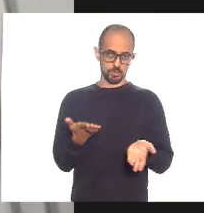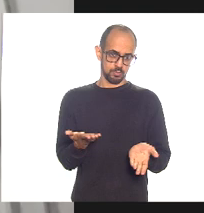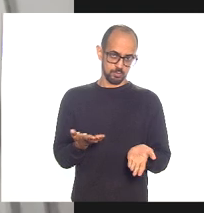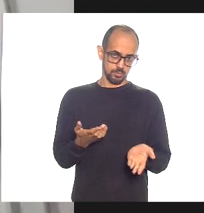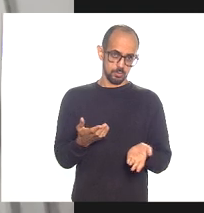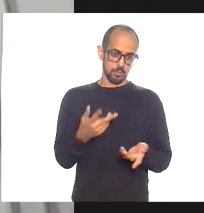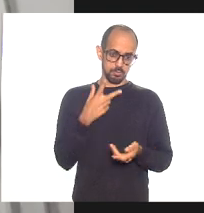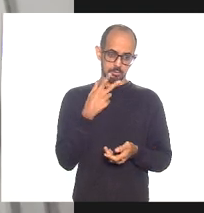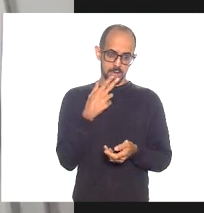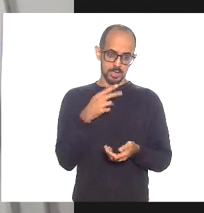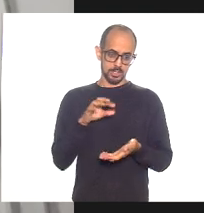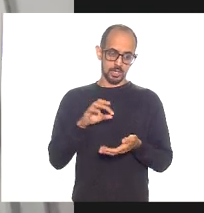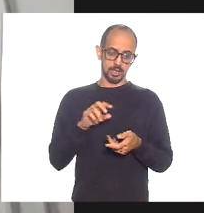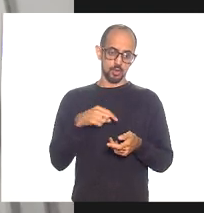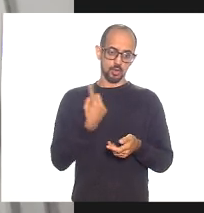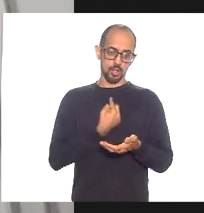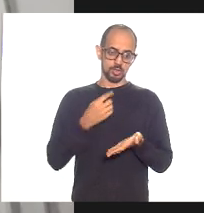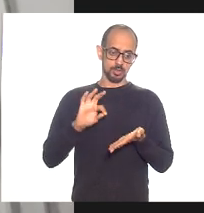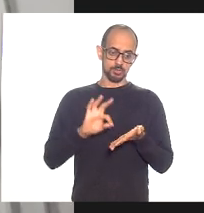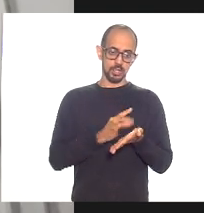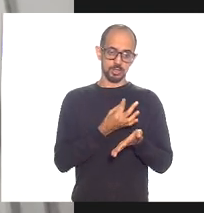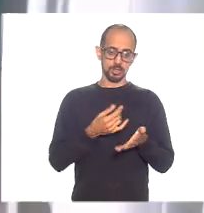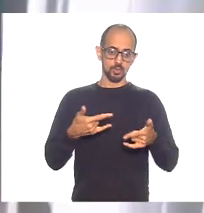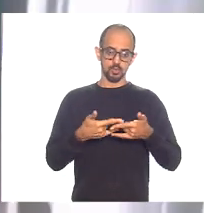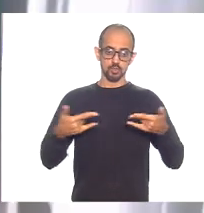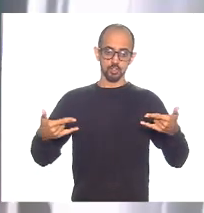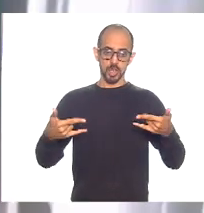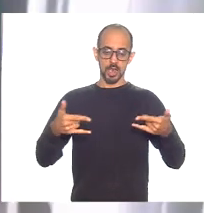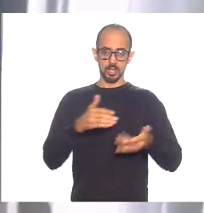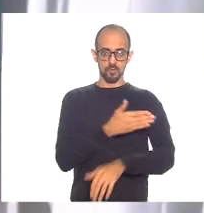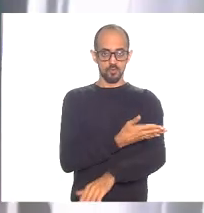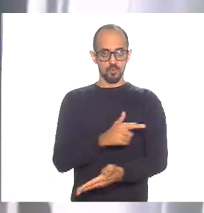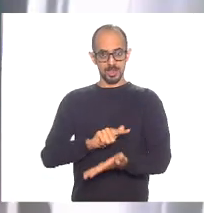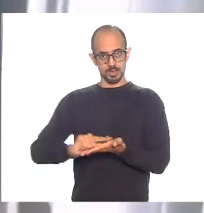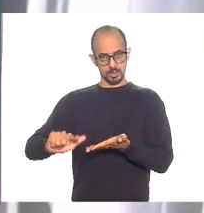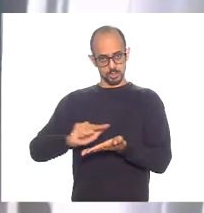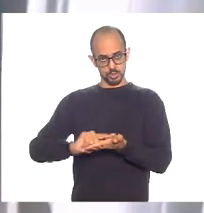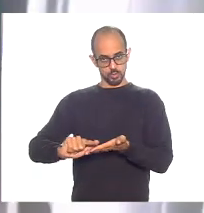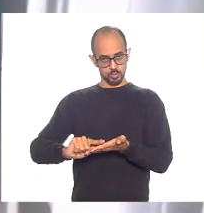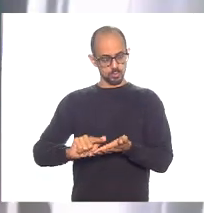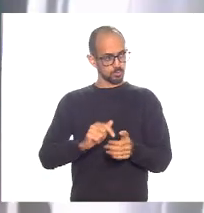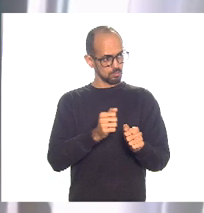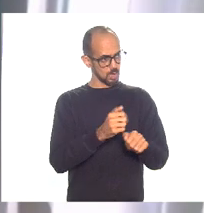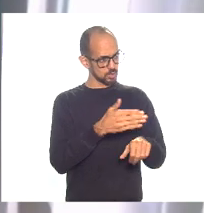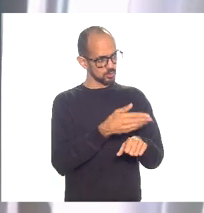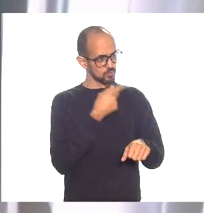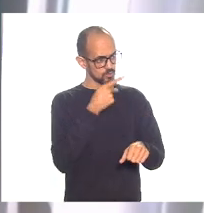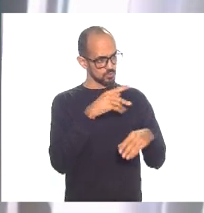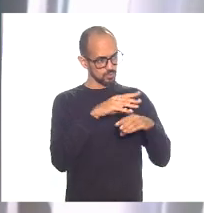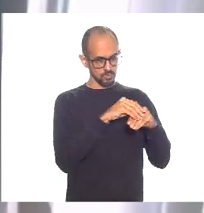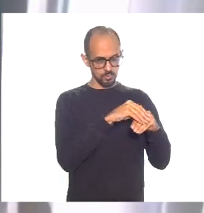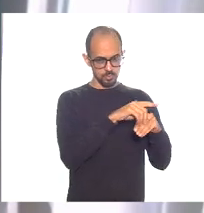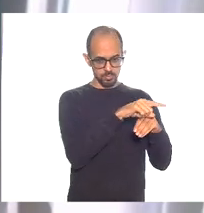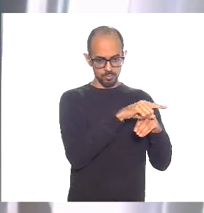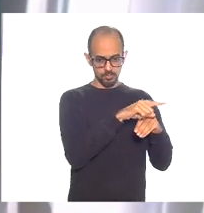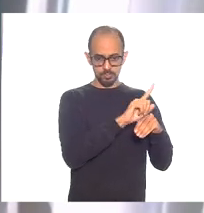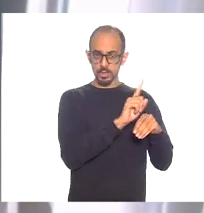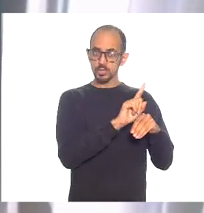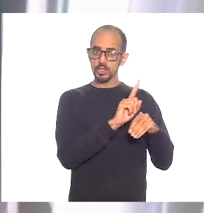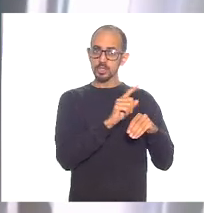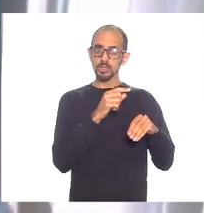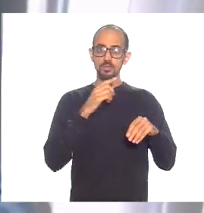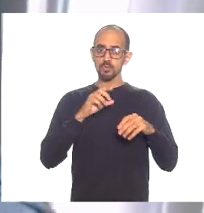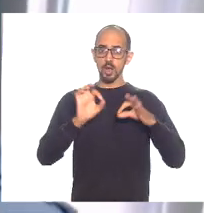estivéssemos assinando aqui um cheque em branco. Deputada Célia, me permite uma parte? Pois não, deputado. Esse projeto não é para definir valores